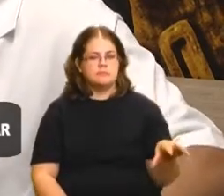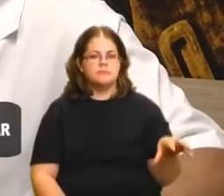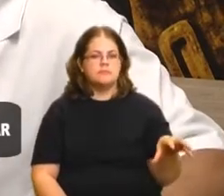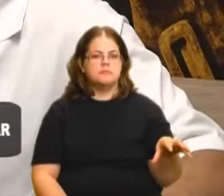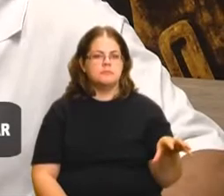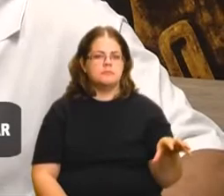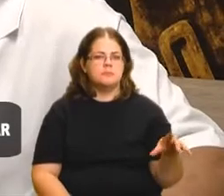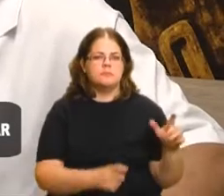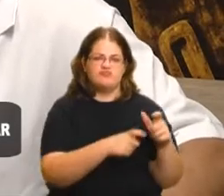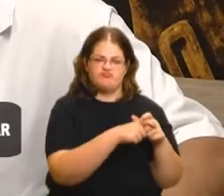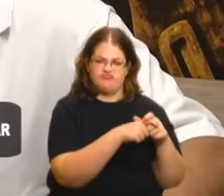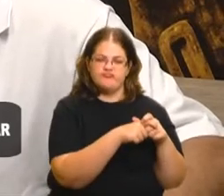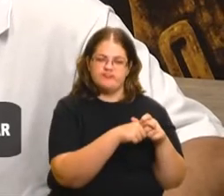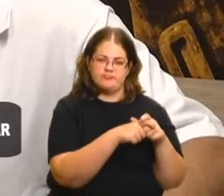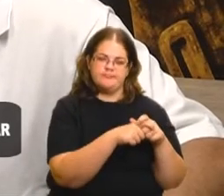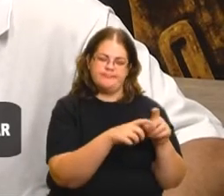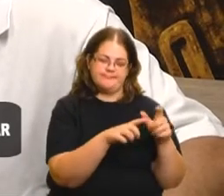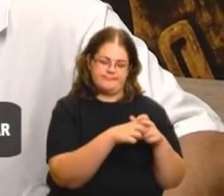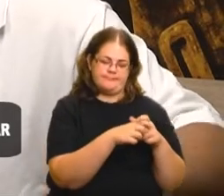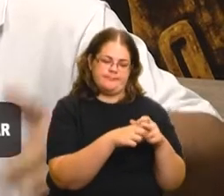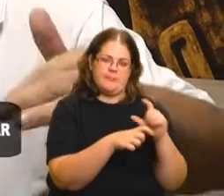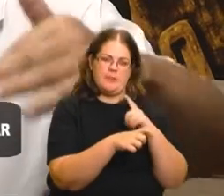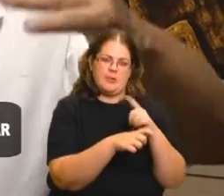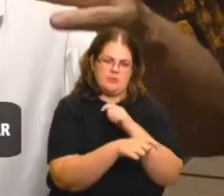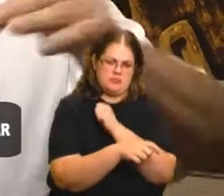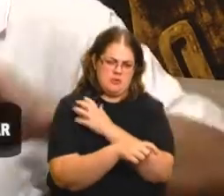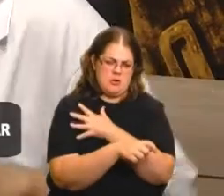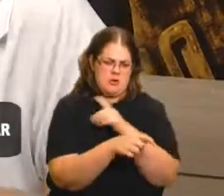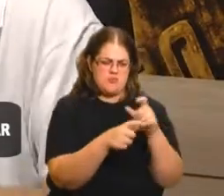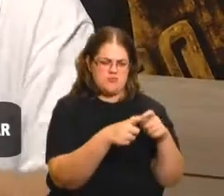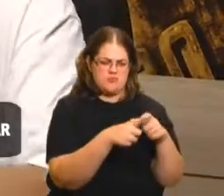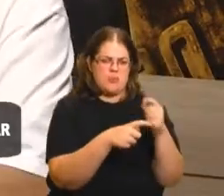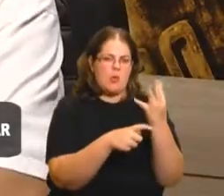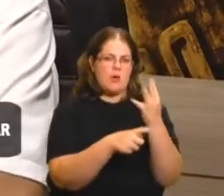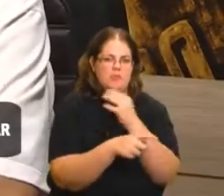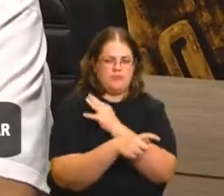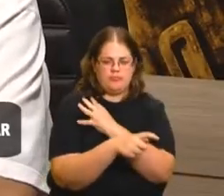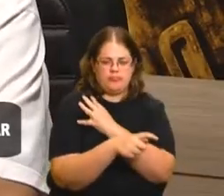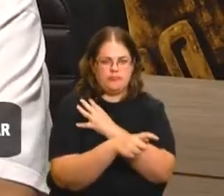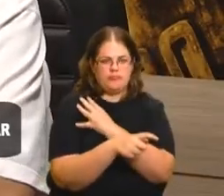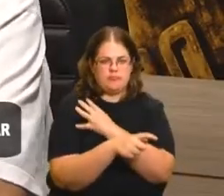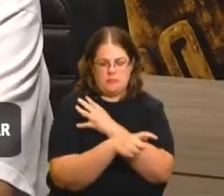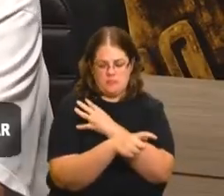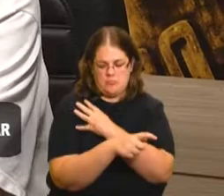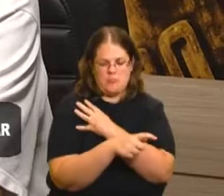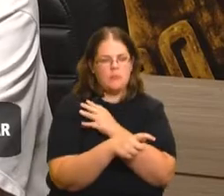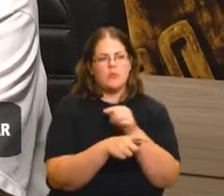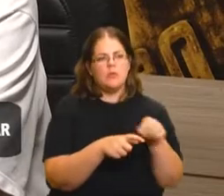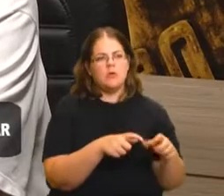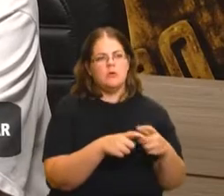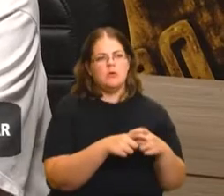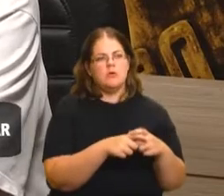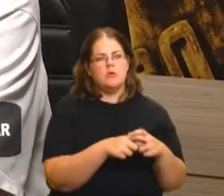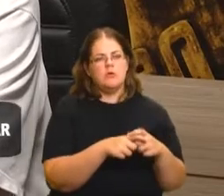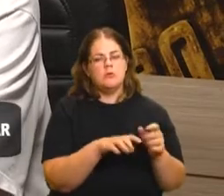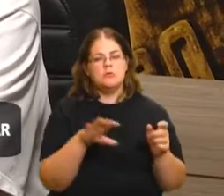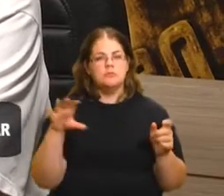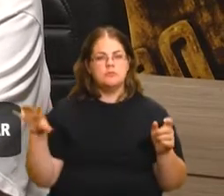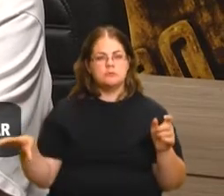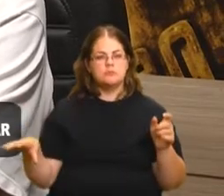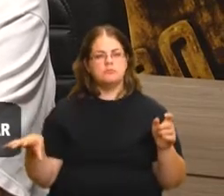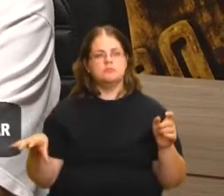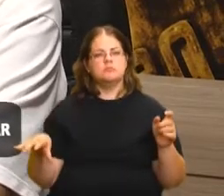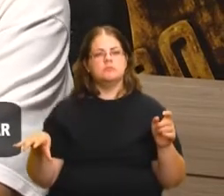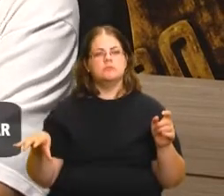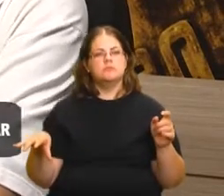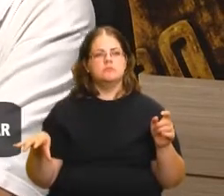grupo legalista é bastante minoritário, embora já li alguns generais 4 estrelas. Esse grupo de